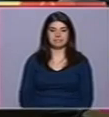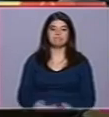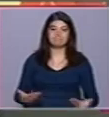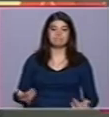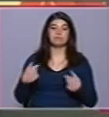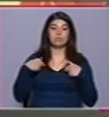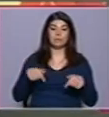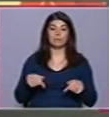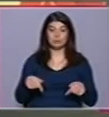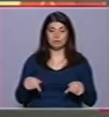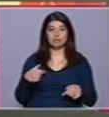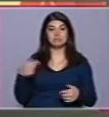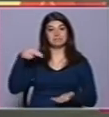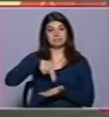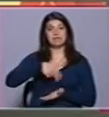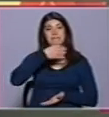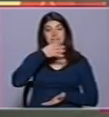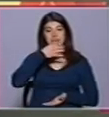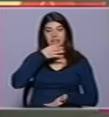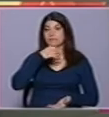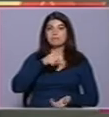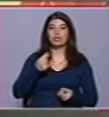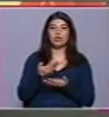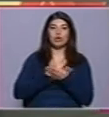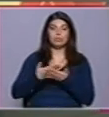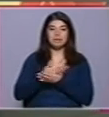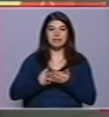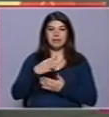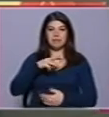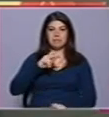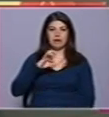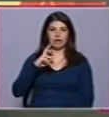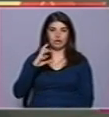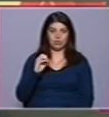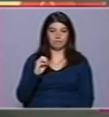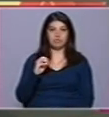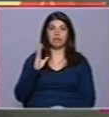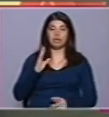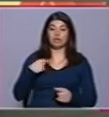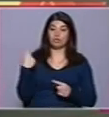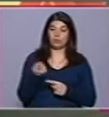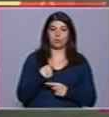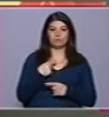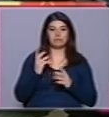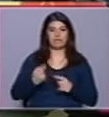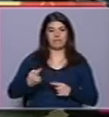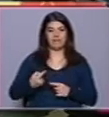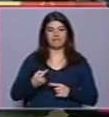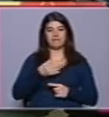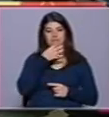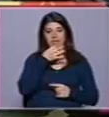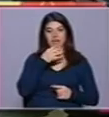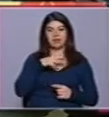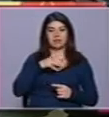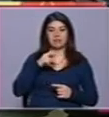Pois bem, hoje venho falar da macroeconomia. Todos nós devemos abordar a macroeconomia de